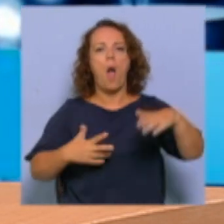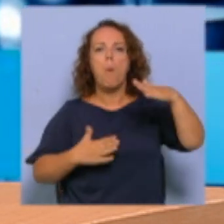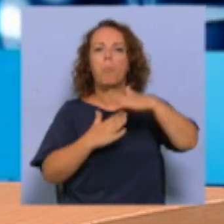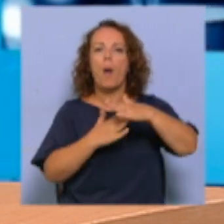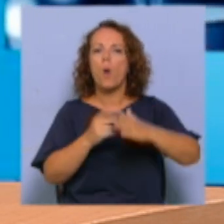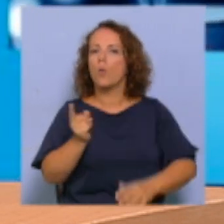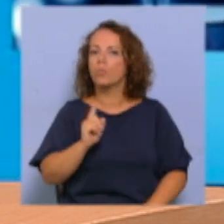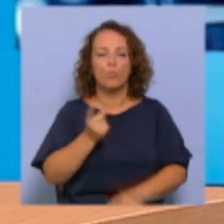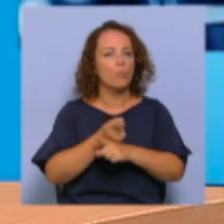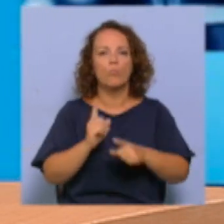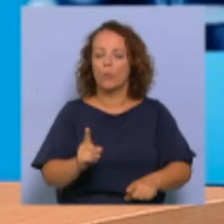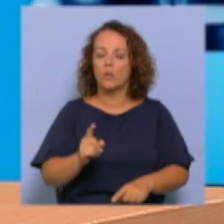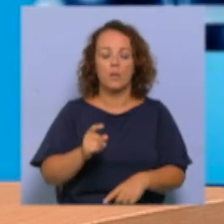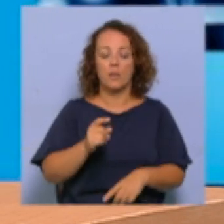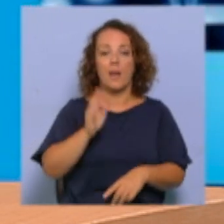porque a pessoa levanta-se,